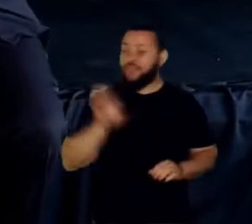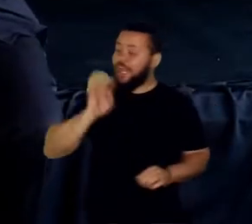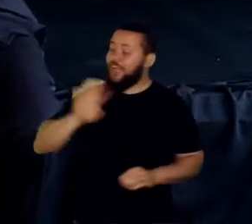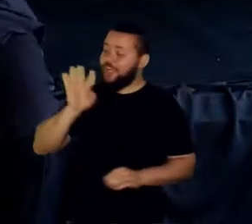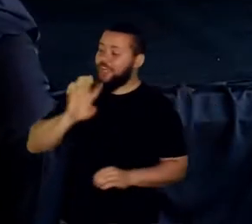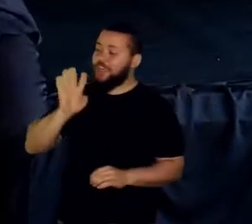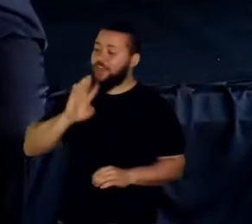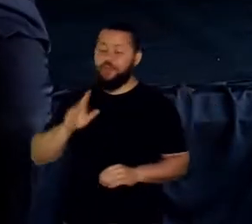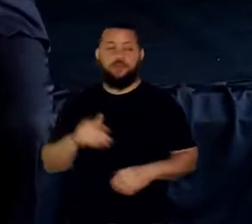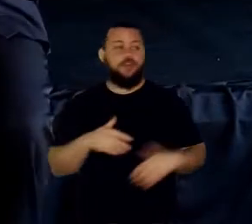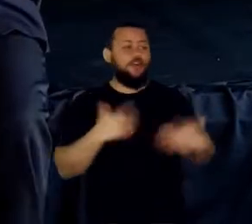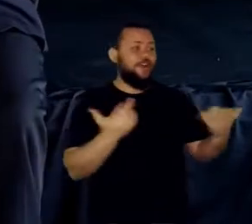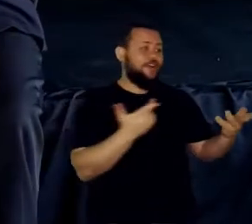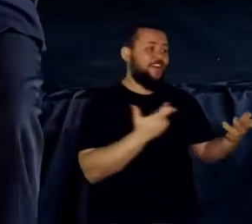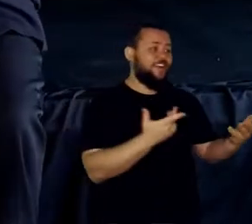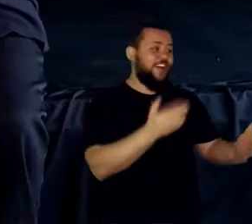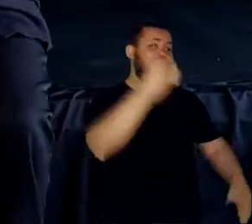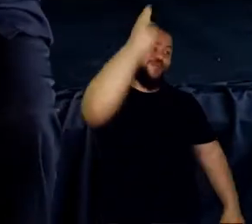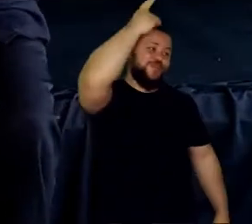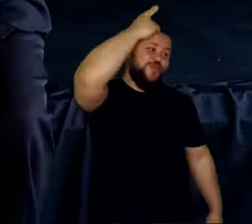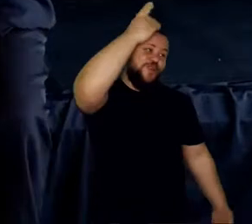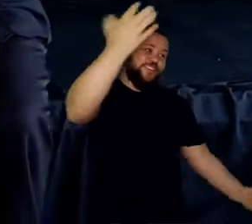É um dom.